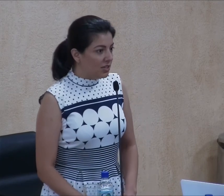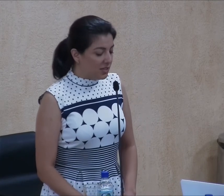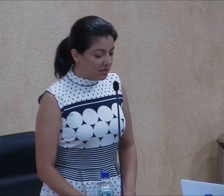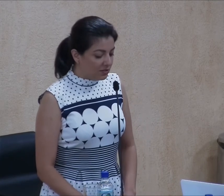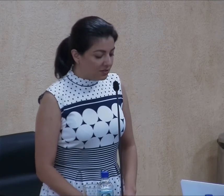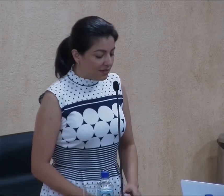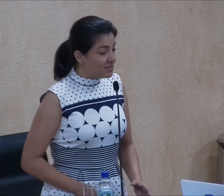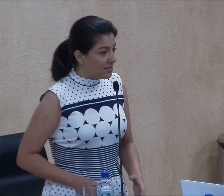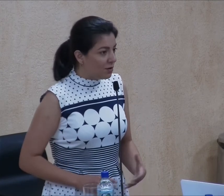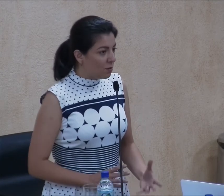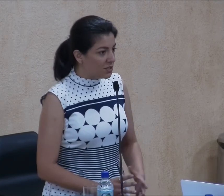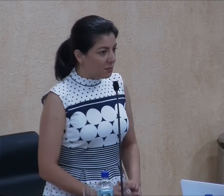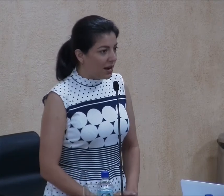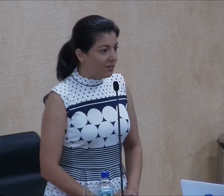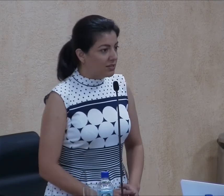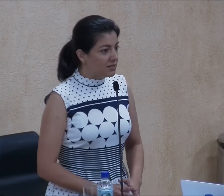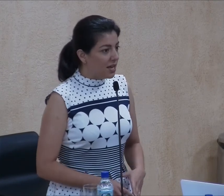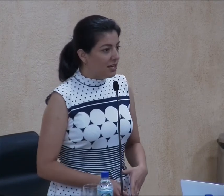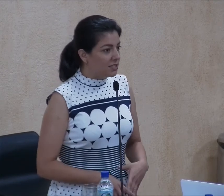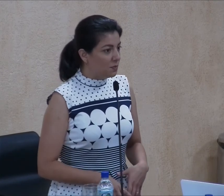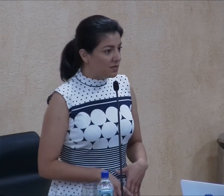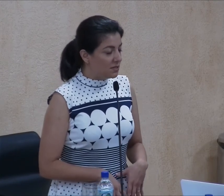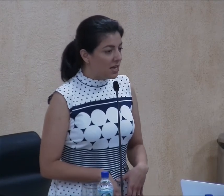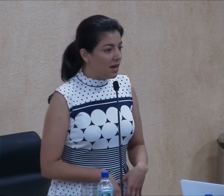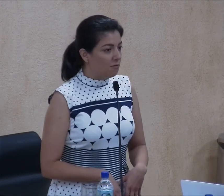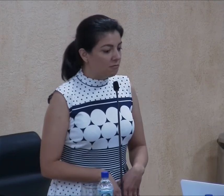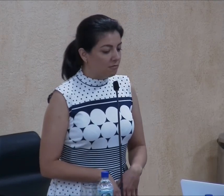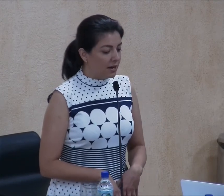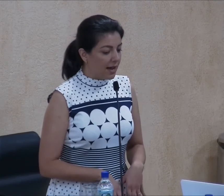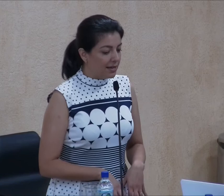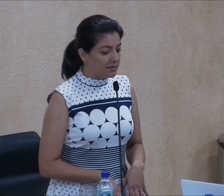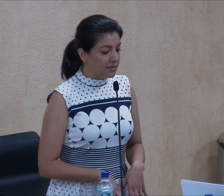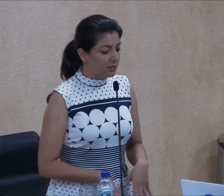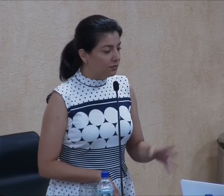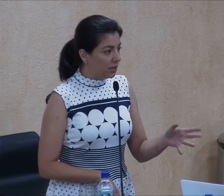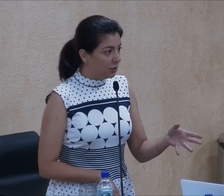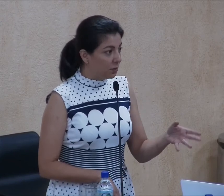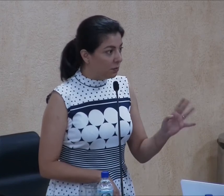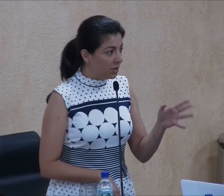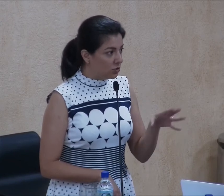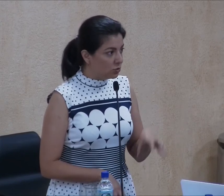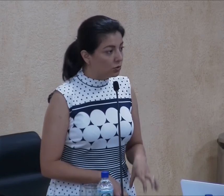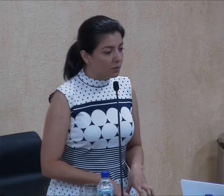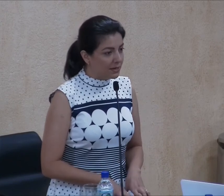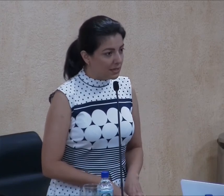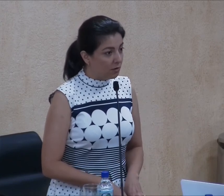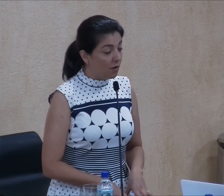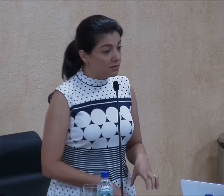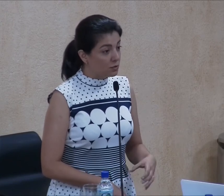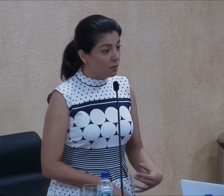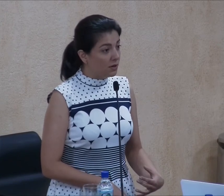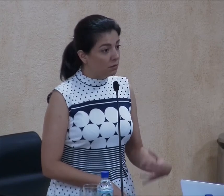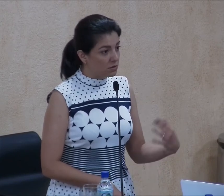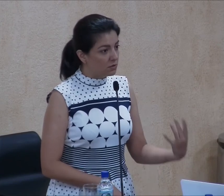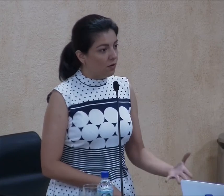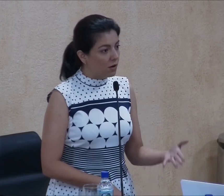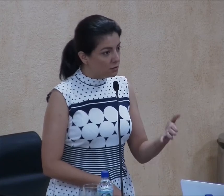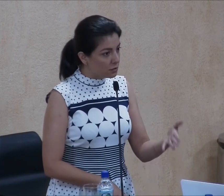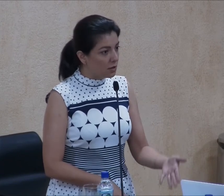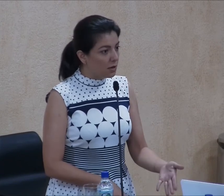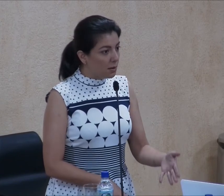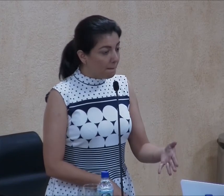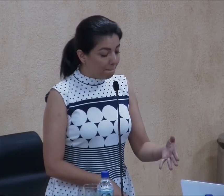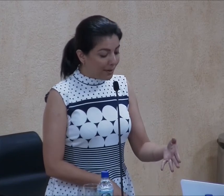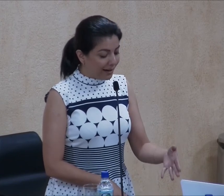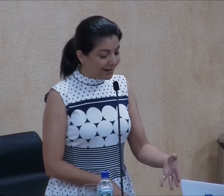de tecer algumas palavras, em especial acerca do vereador proponente, do Dr. Marcelo Rossi, sobre os